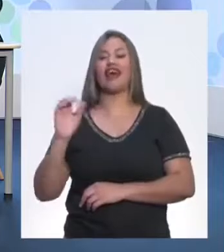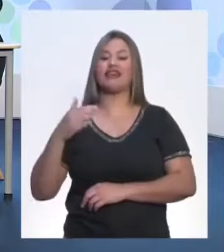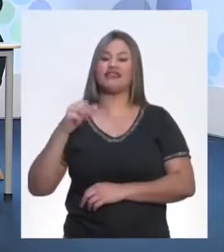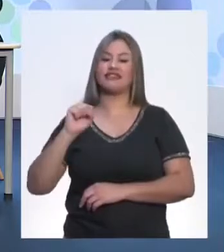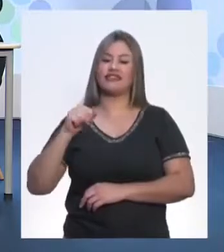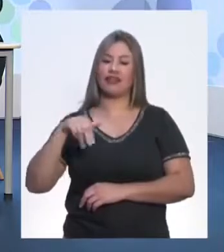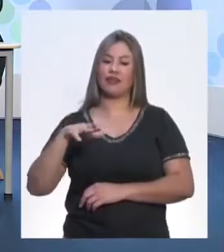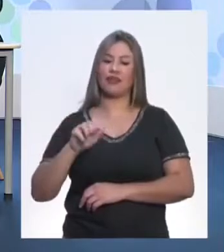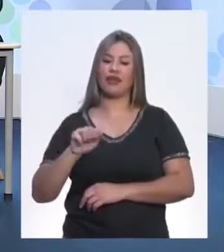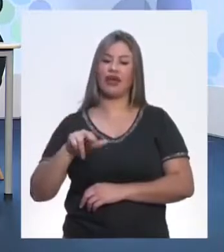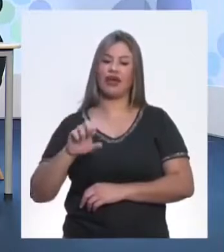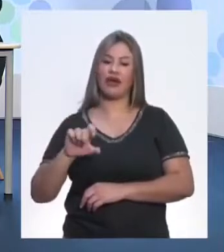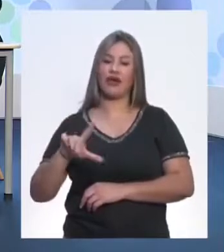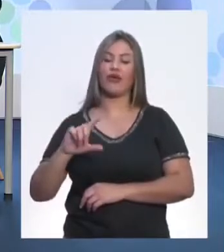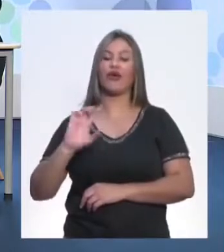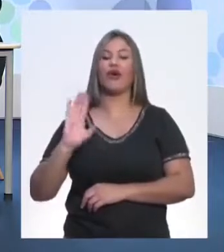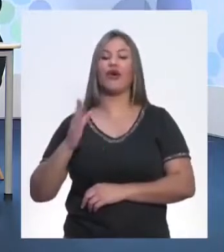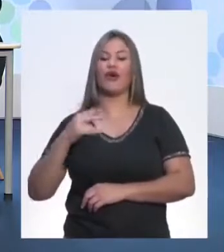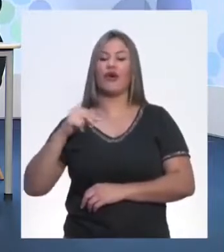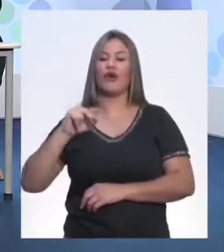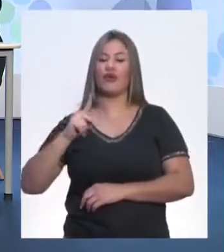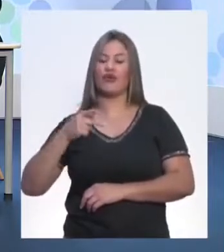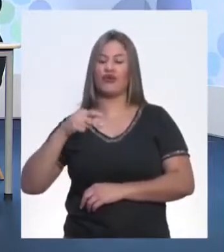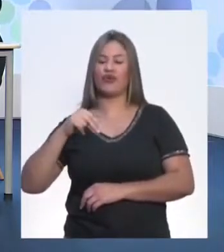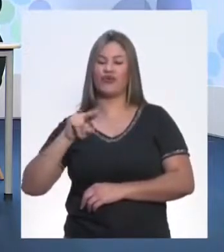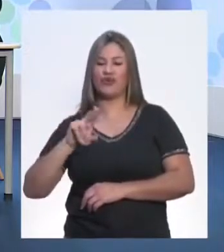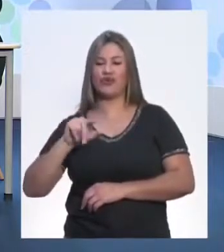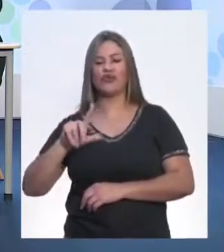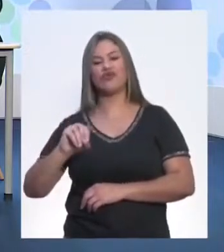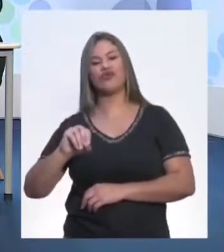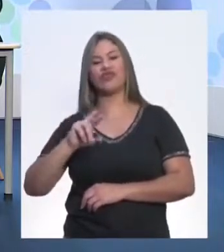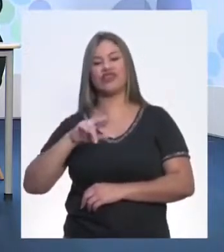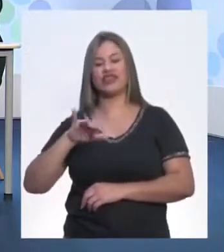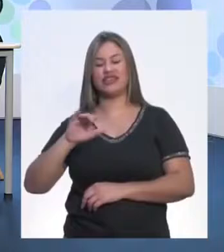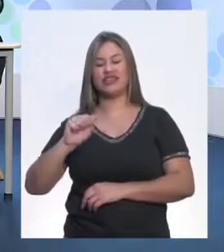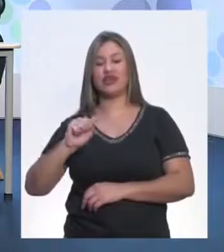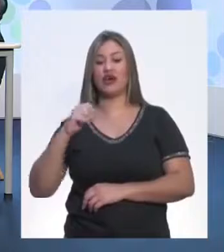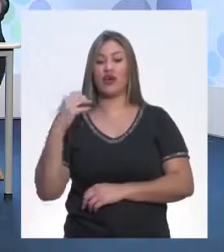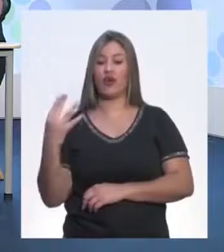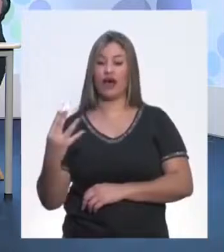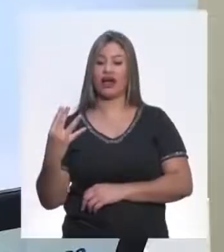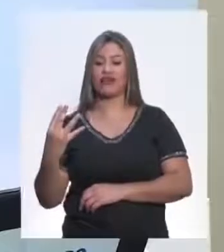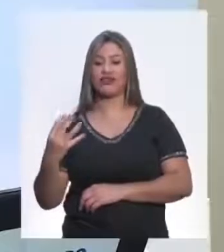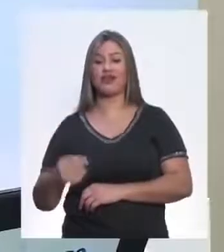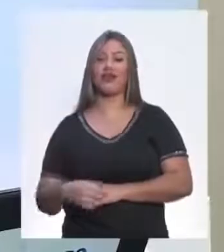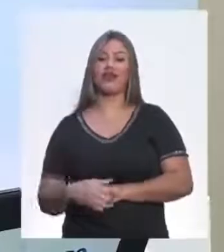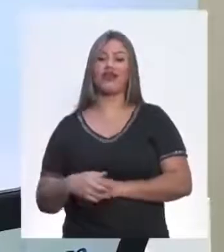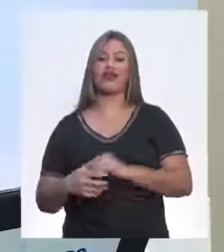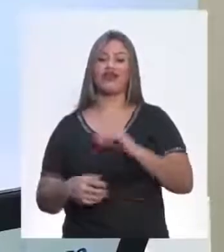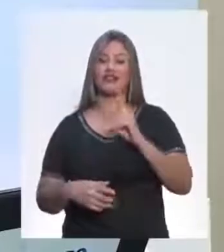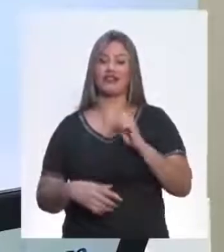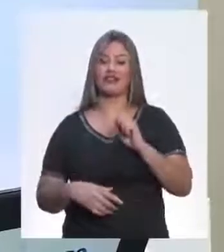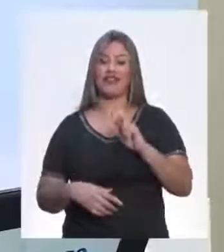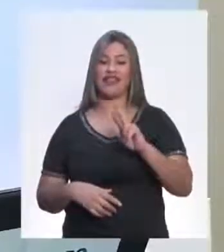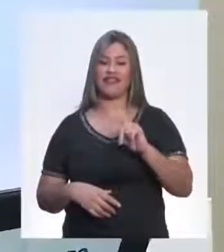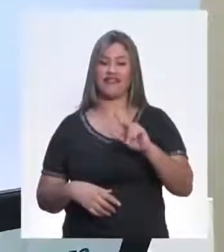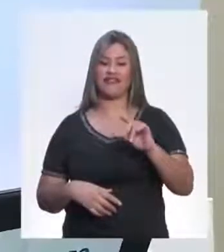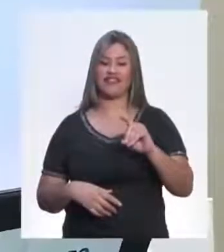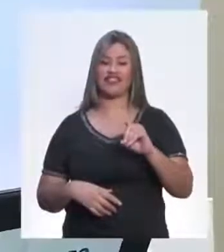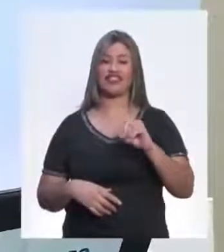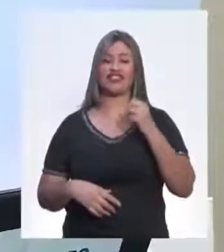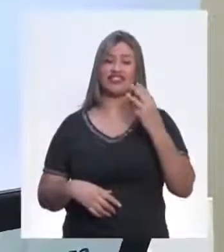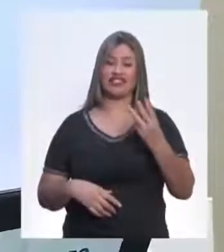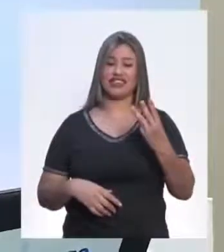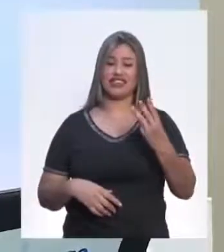4. E eu tinha visto mais alguém aqui, 3. David, e eu sei que eu vi um 2 ali no meio.